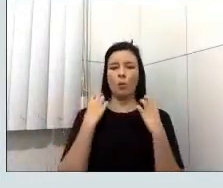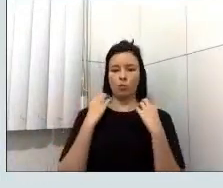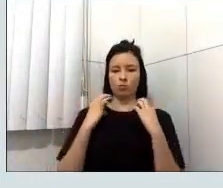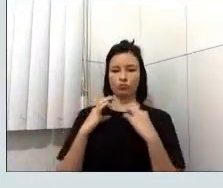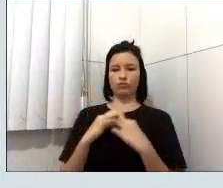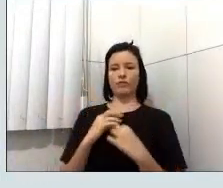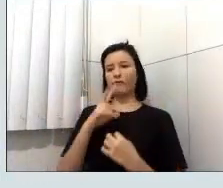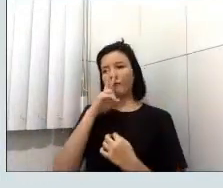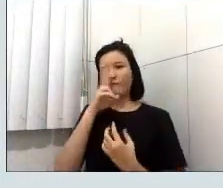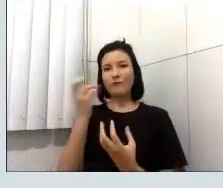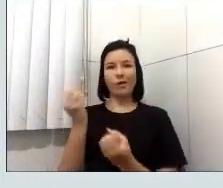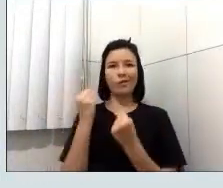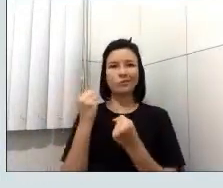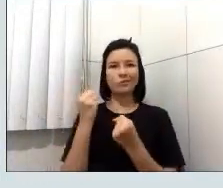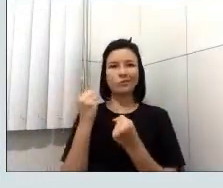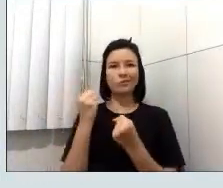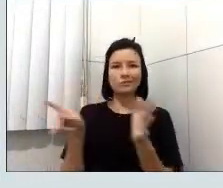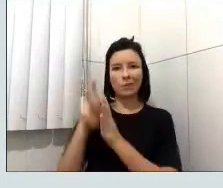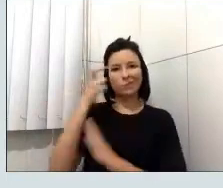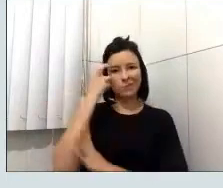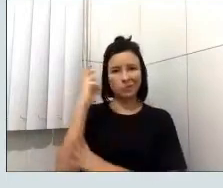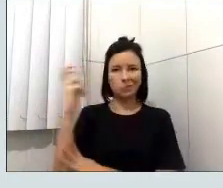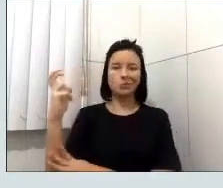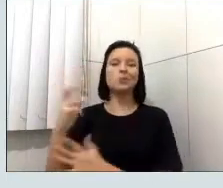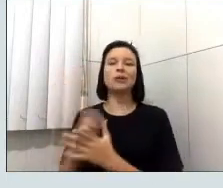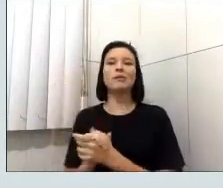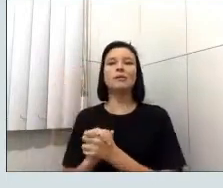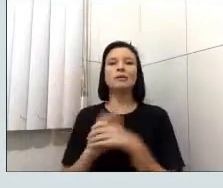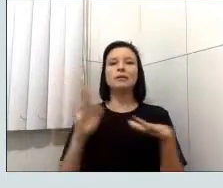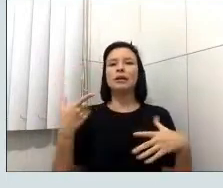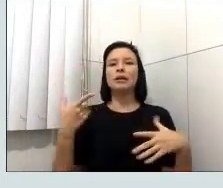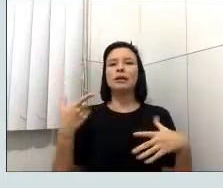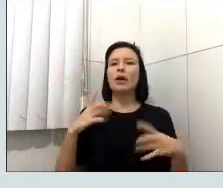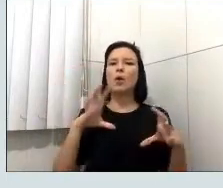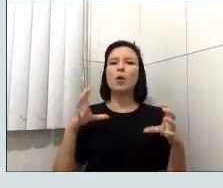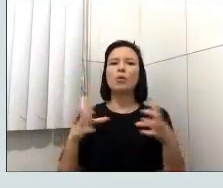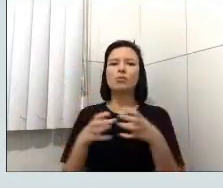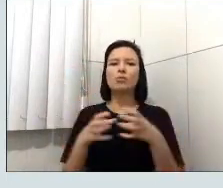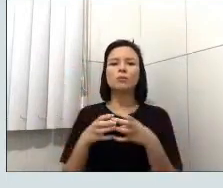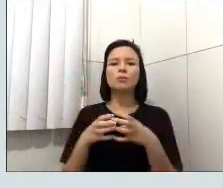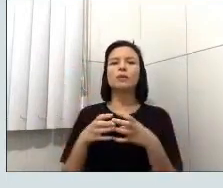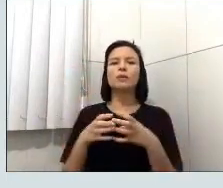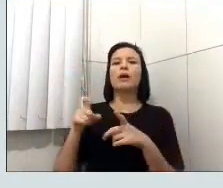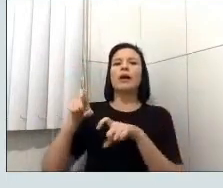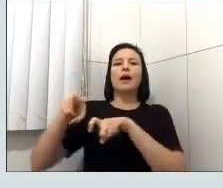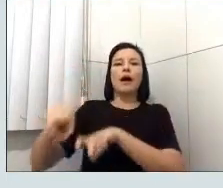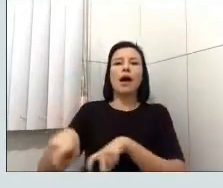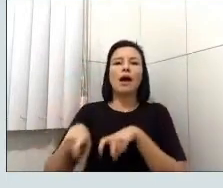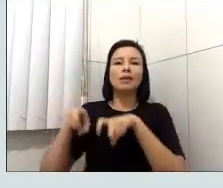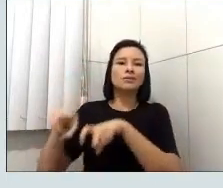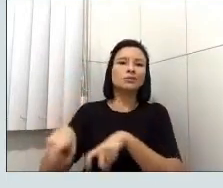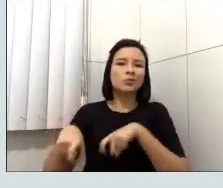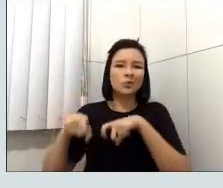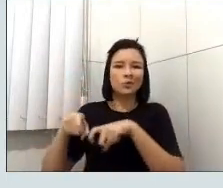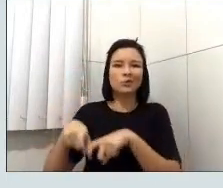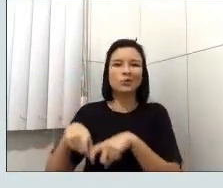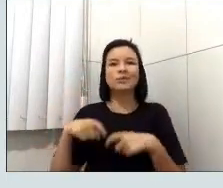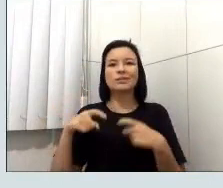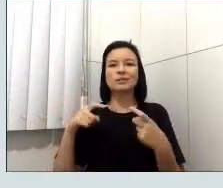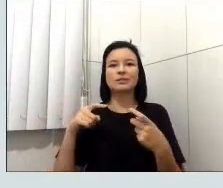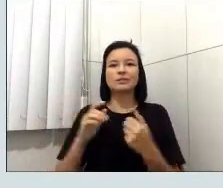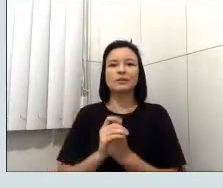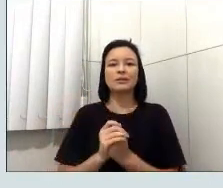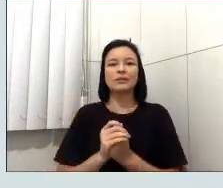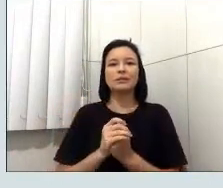fim, a gente tem o grupo dos agricultores e ceramistas, que vão